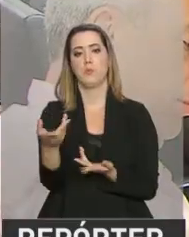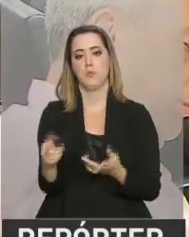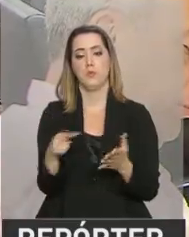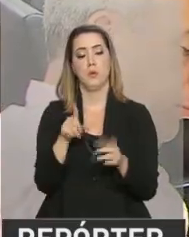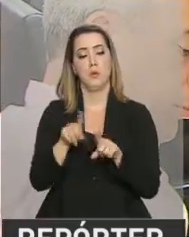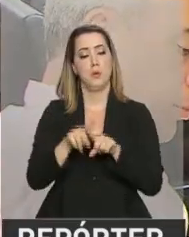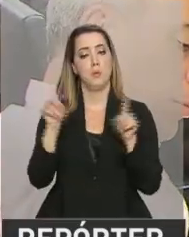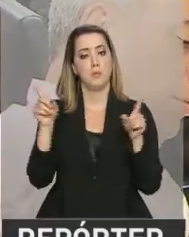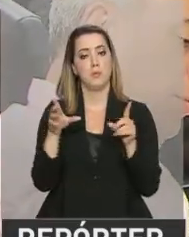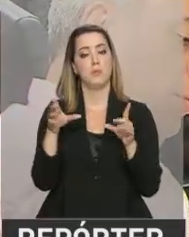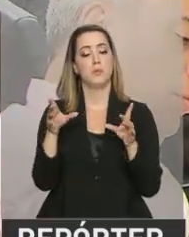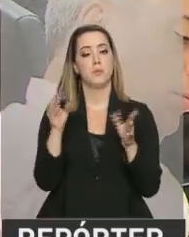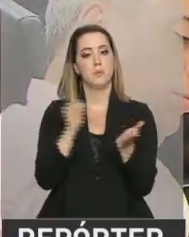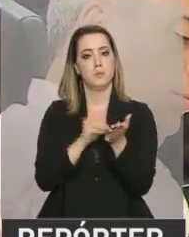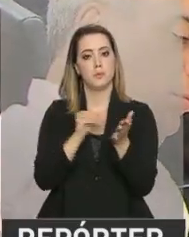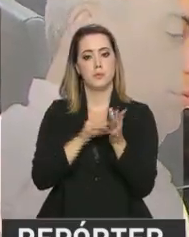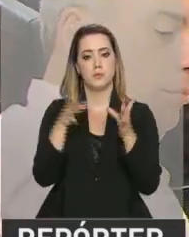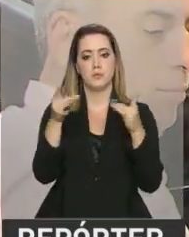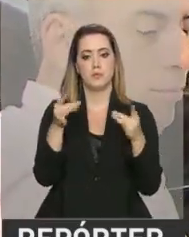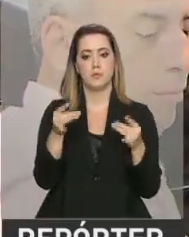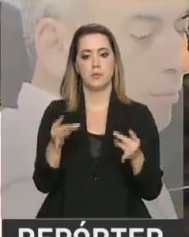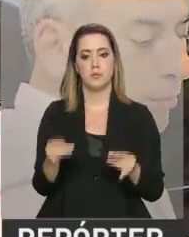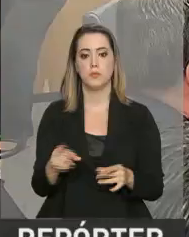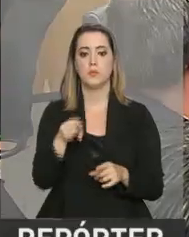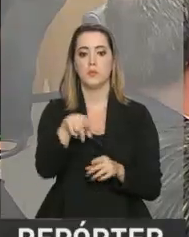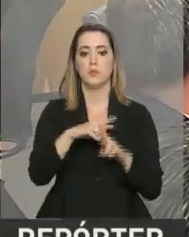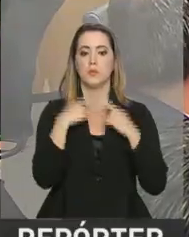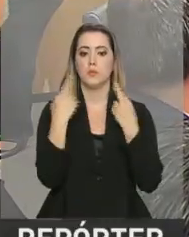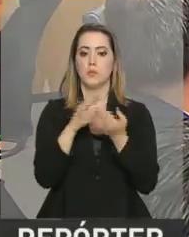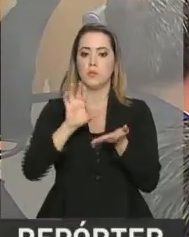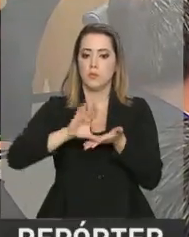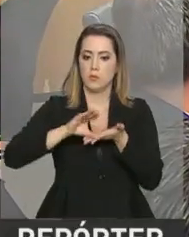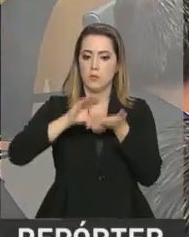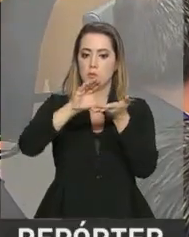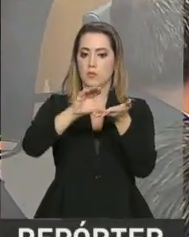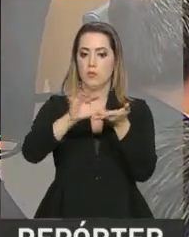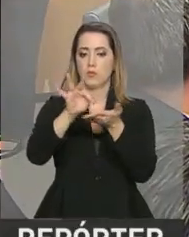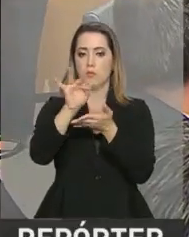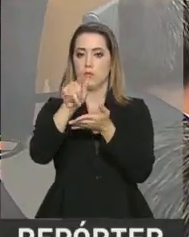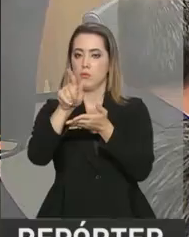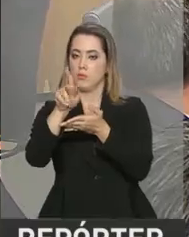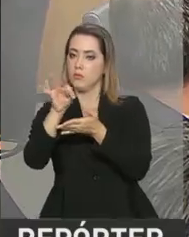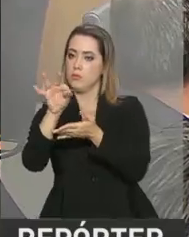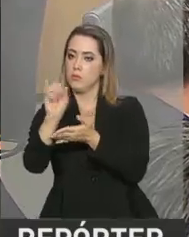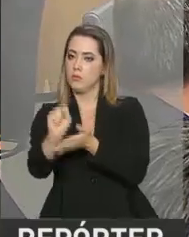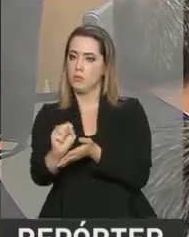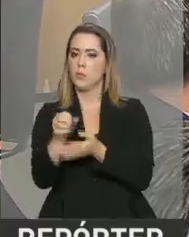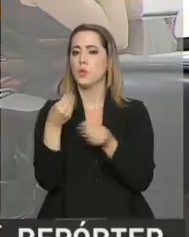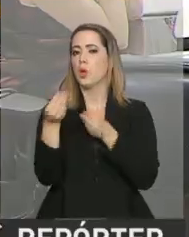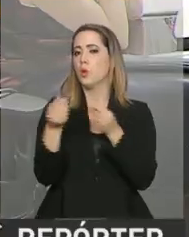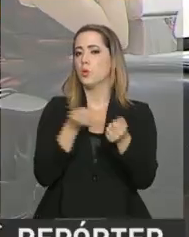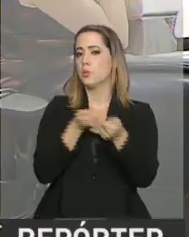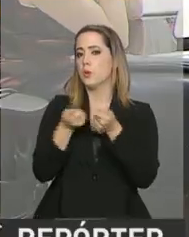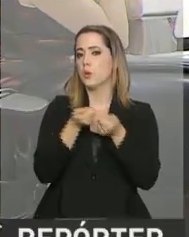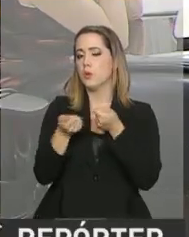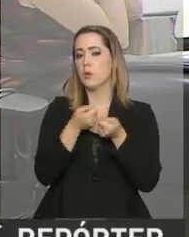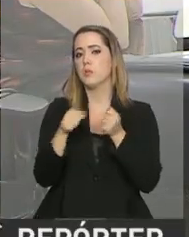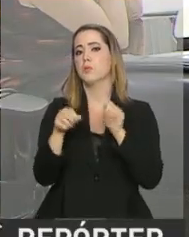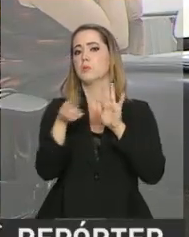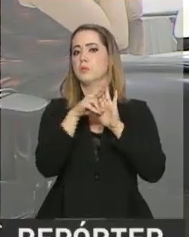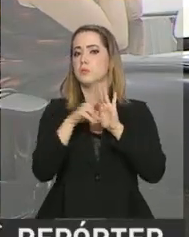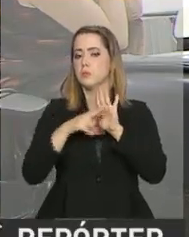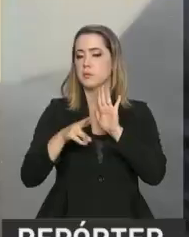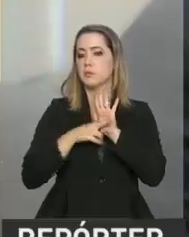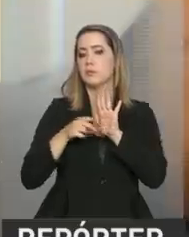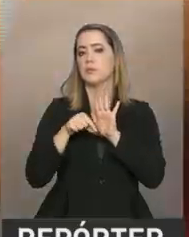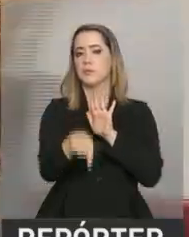isso na reunião do conselho curador do FGTS os conselheiros discutiram a regulamentação das operações desse